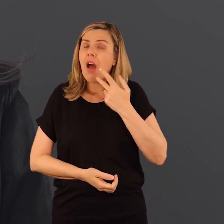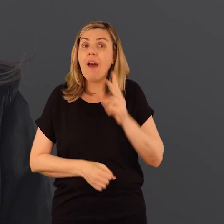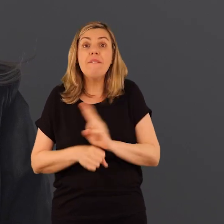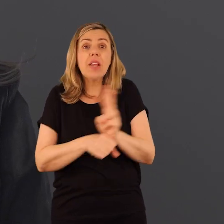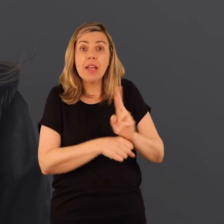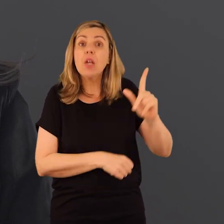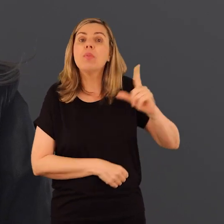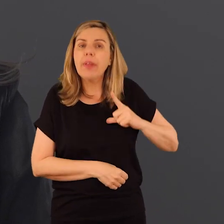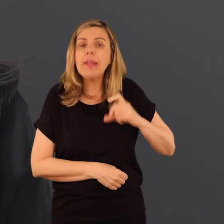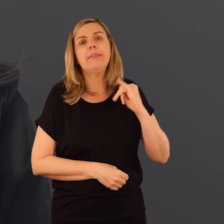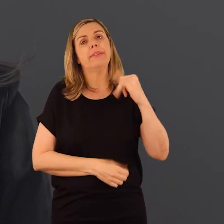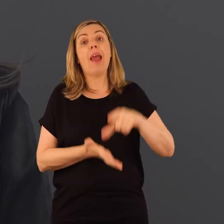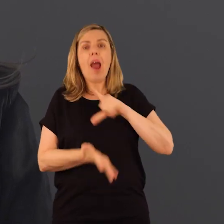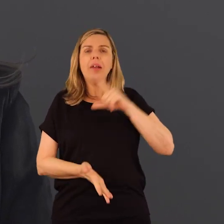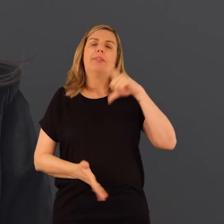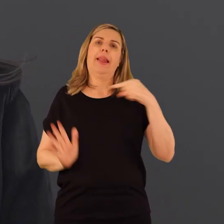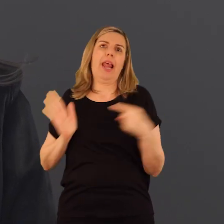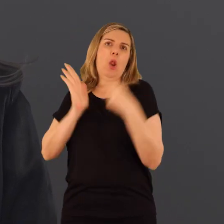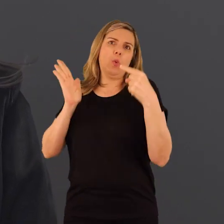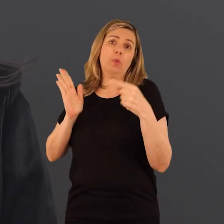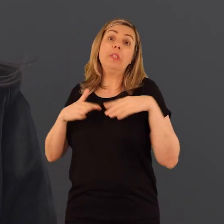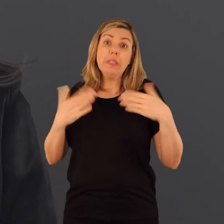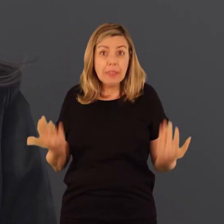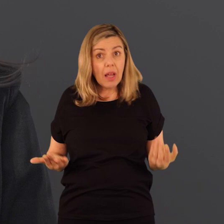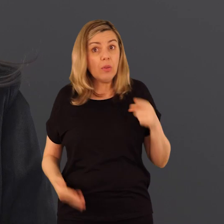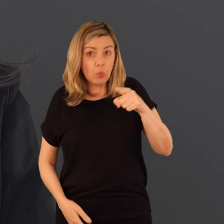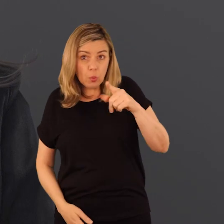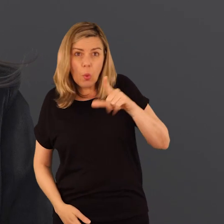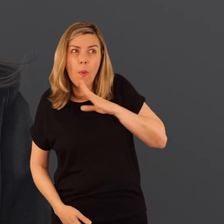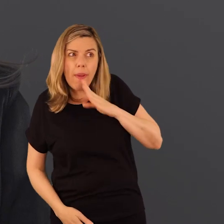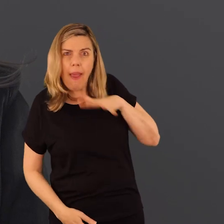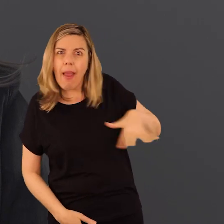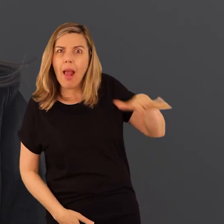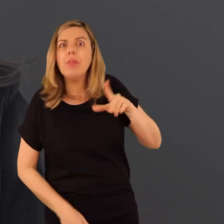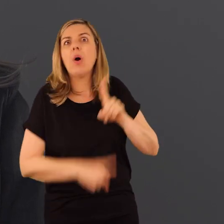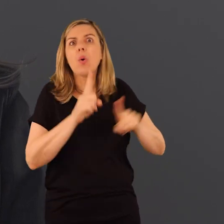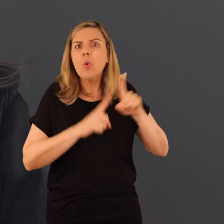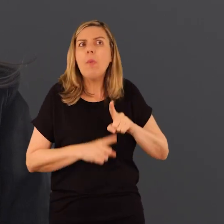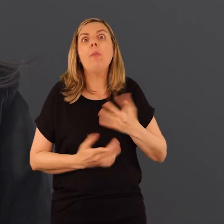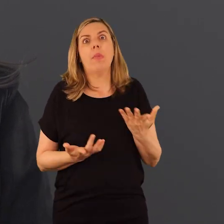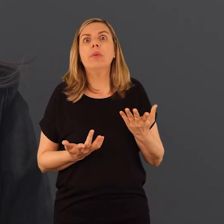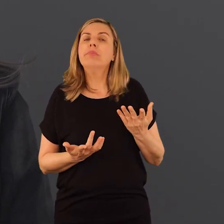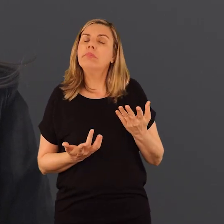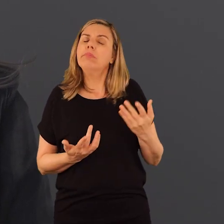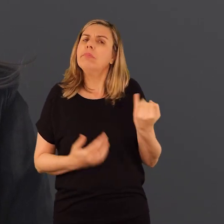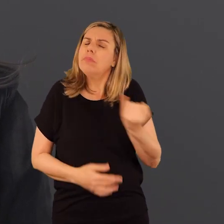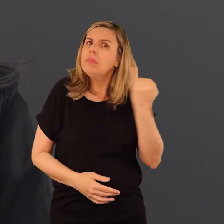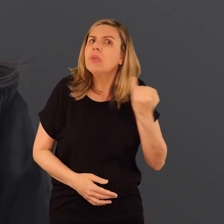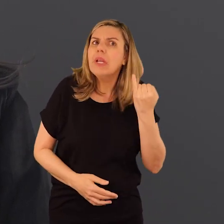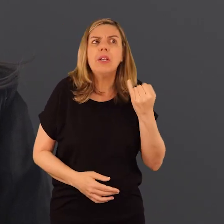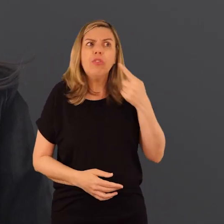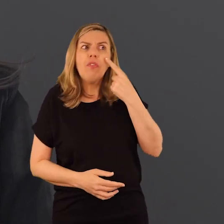fiscalizações só acontecem a partir de denúncias. Então, se você tiver o conhecimento, tomar ciência de alguma situação